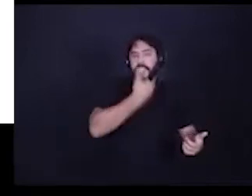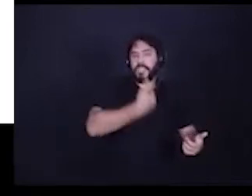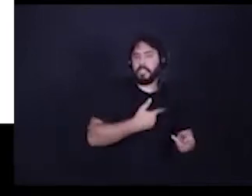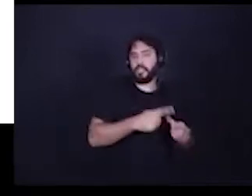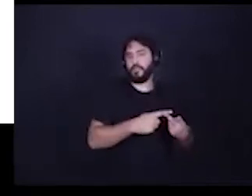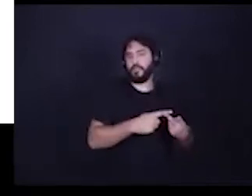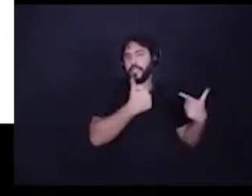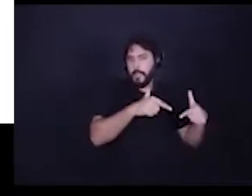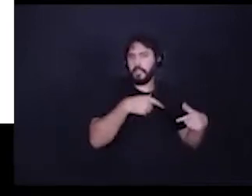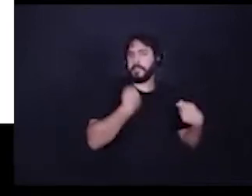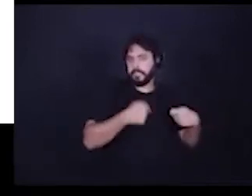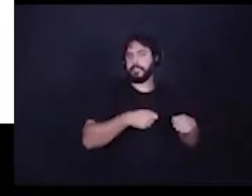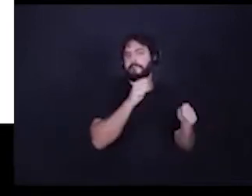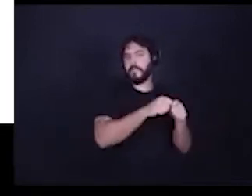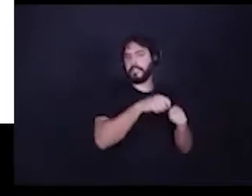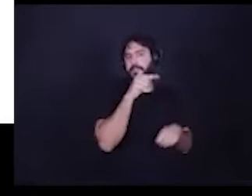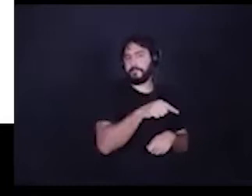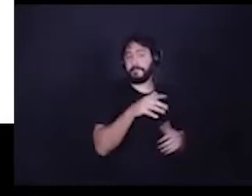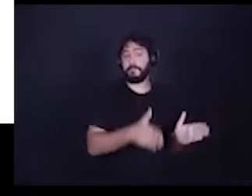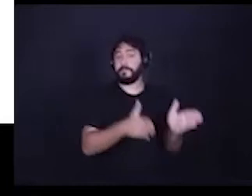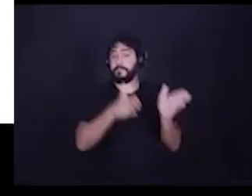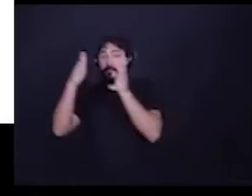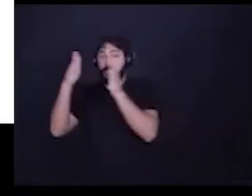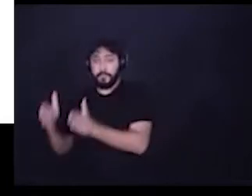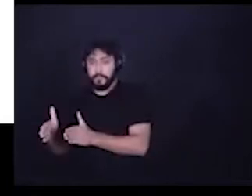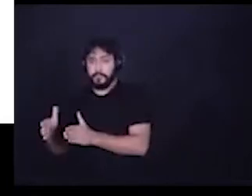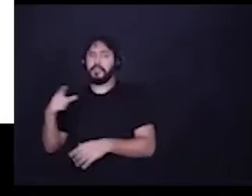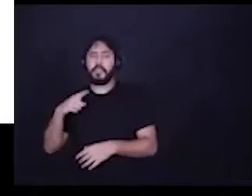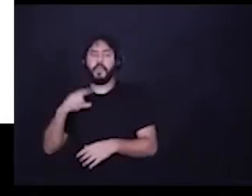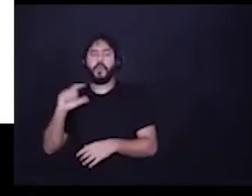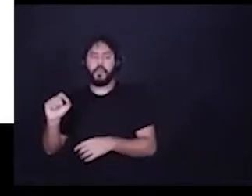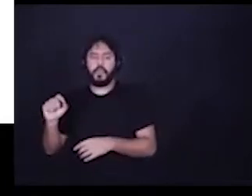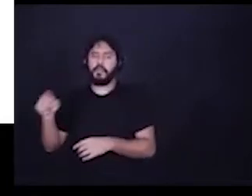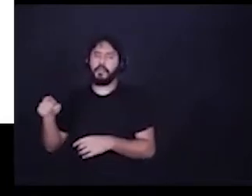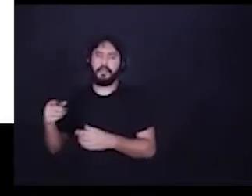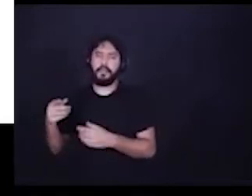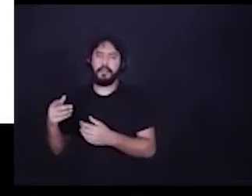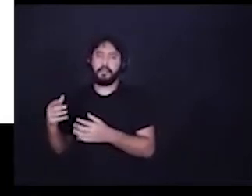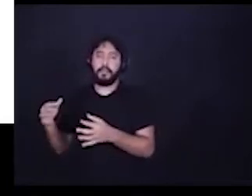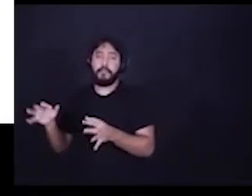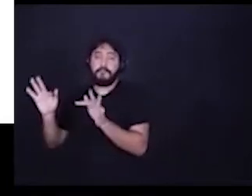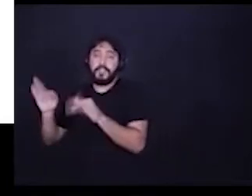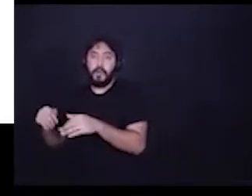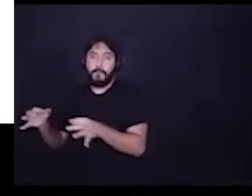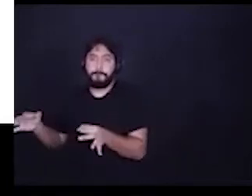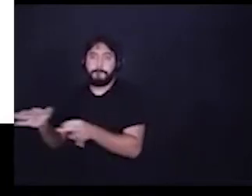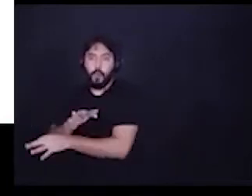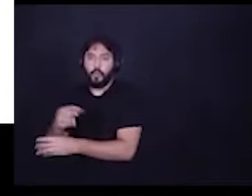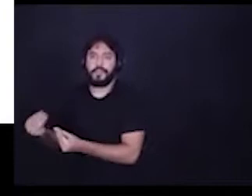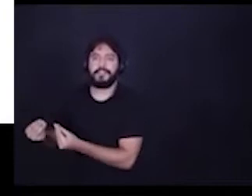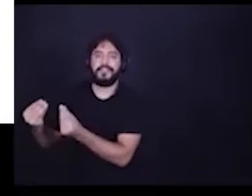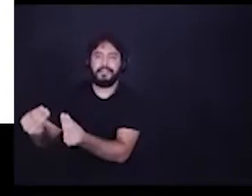que tem que ser feita. Do outro lado, a gente tem onde a gente tem que rumar, que é a entrega, esse produto final, né,